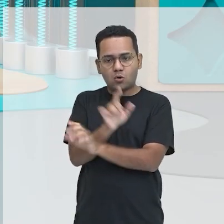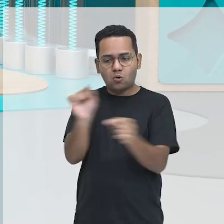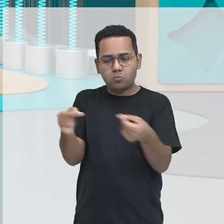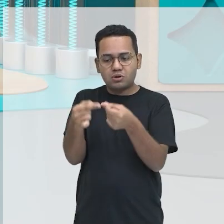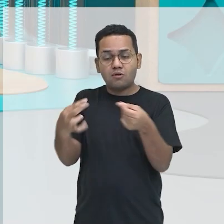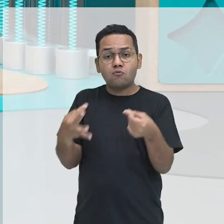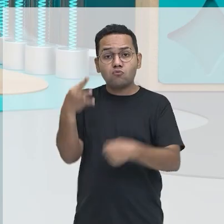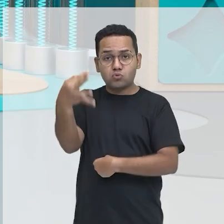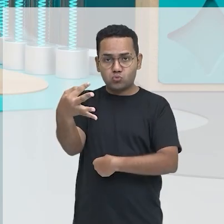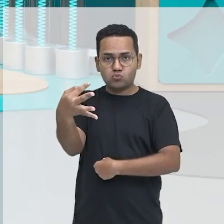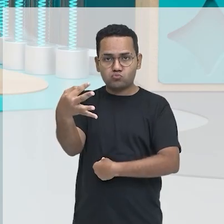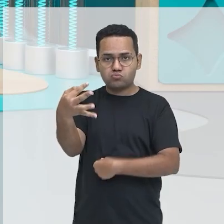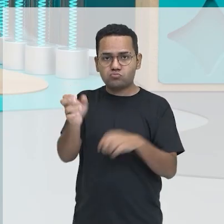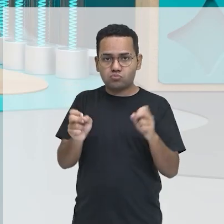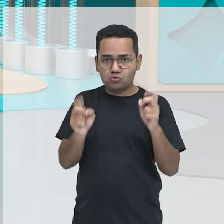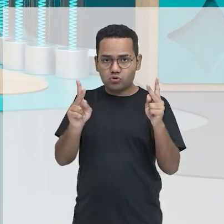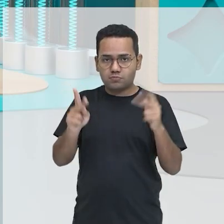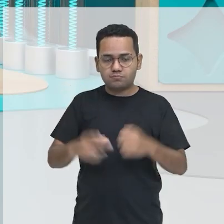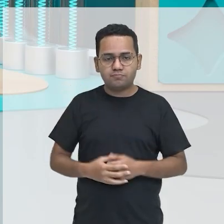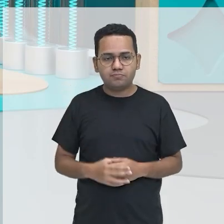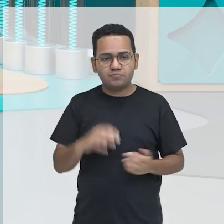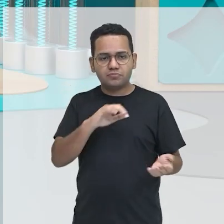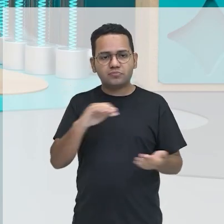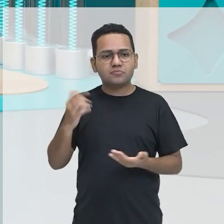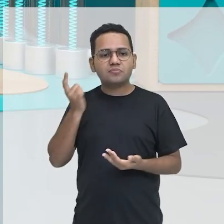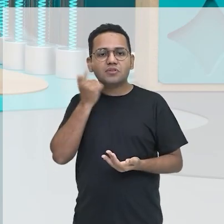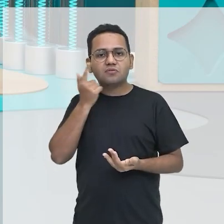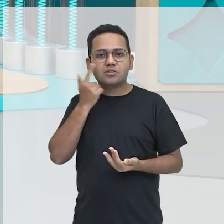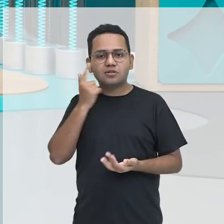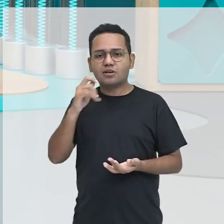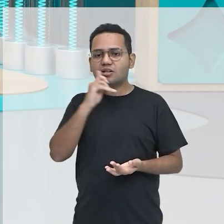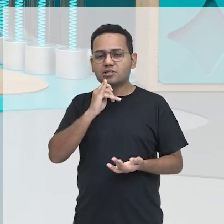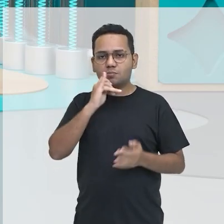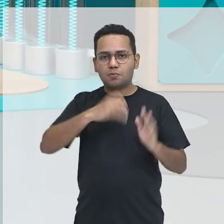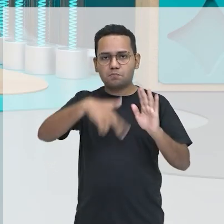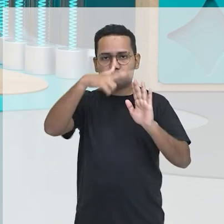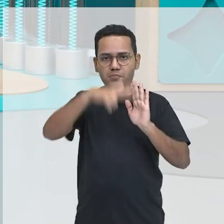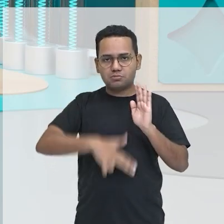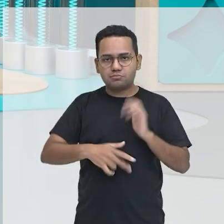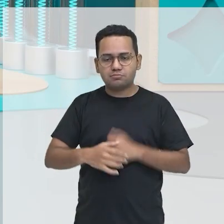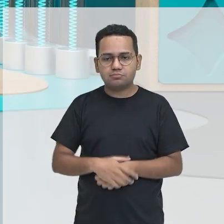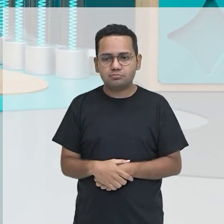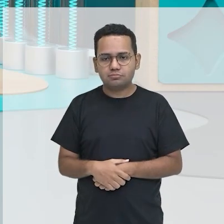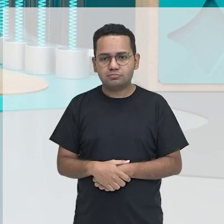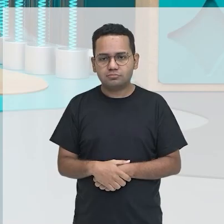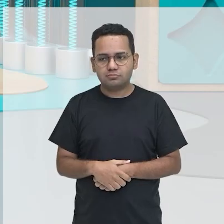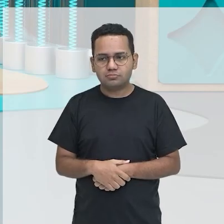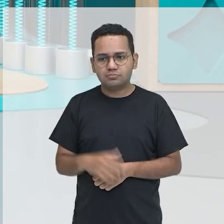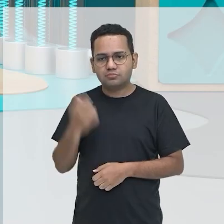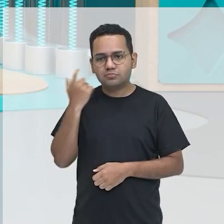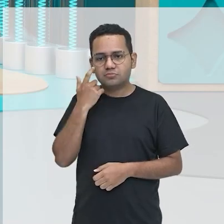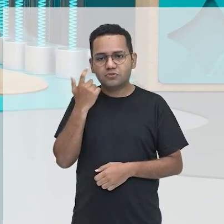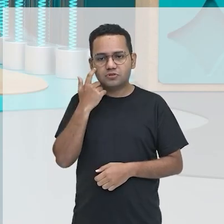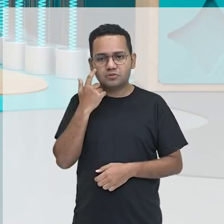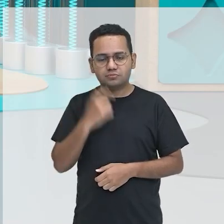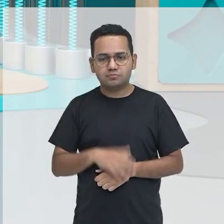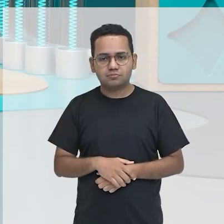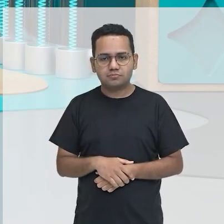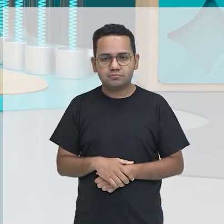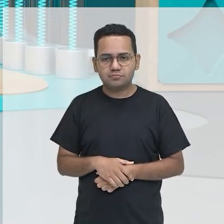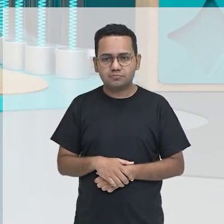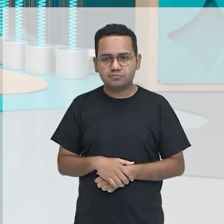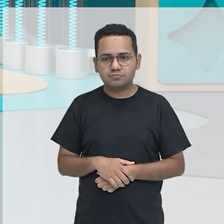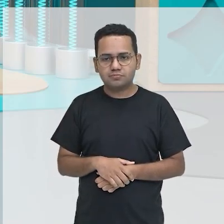projetando essa ação para o futuro. Olha só alguns exemplos. Então, nós temos will mais main verb. Eu tenho will